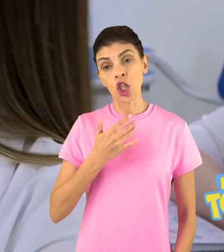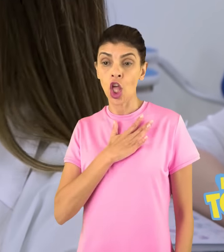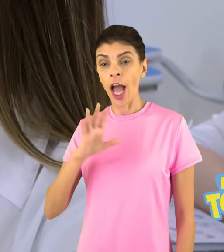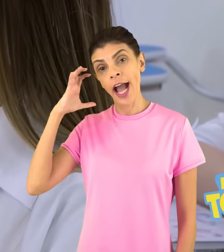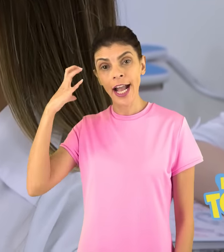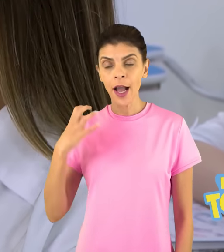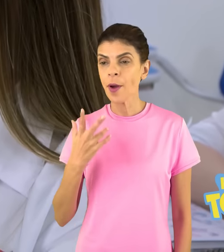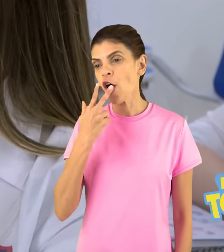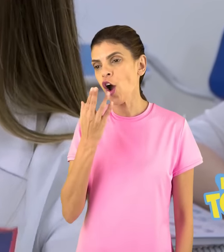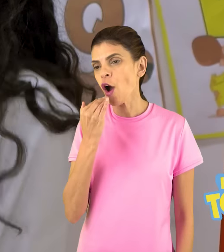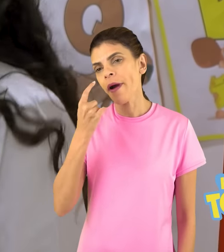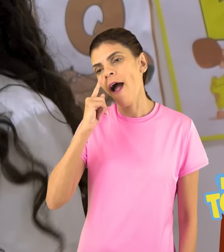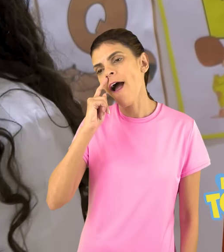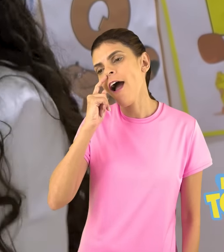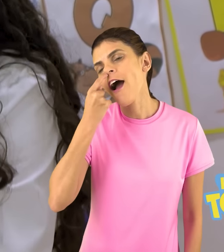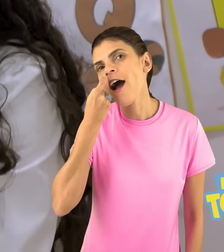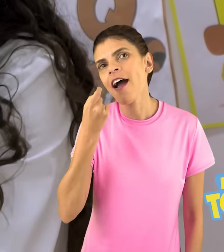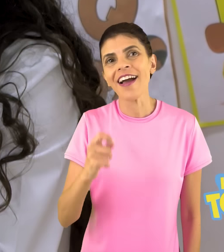Camila e ela come meleca.